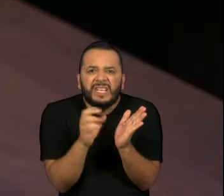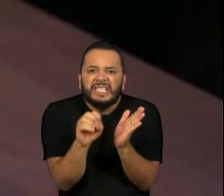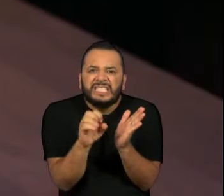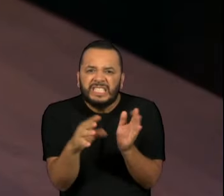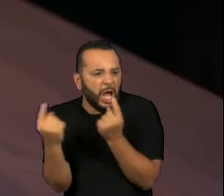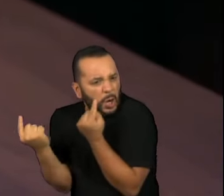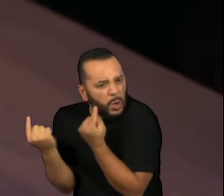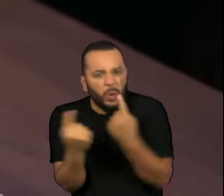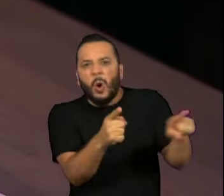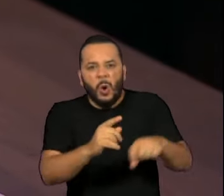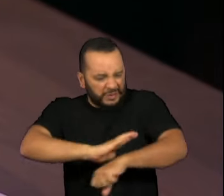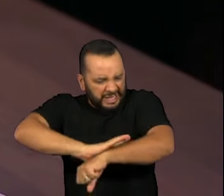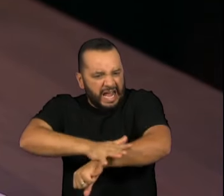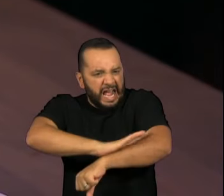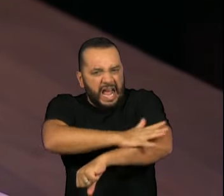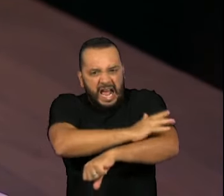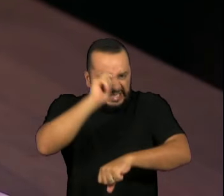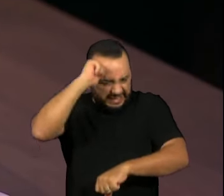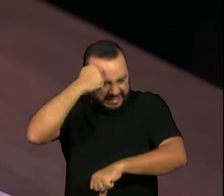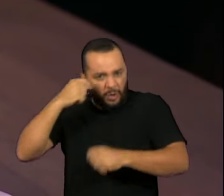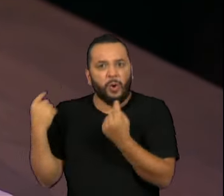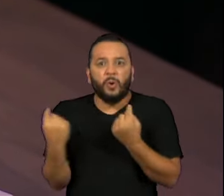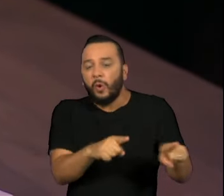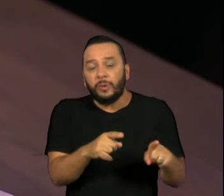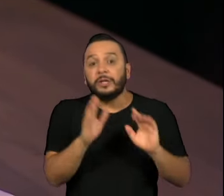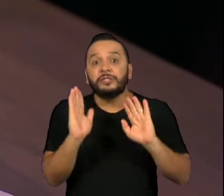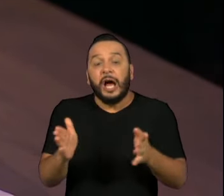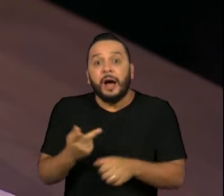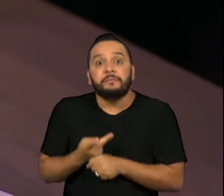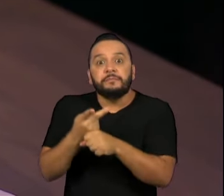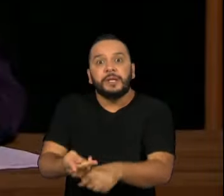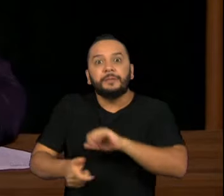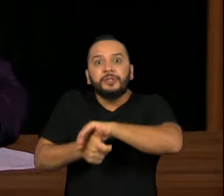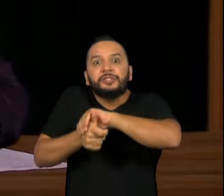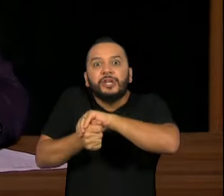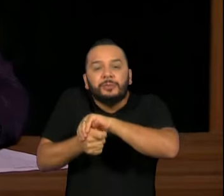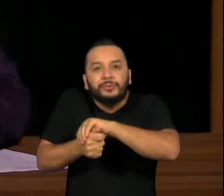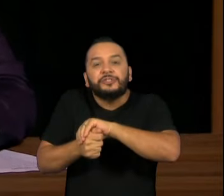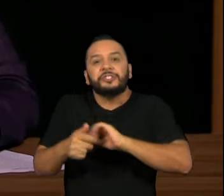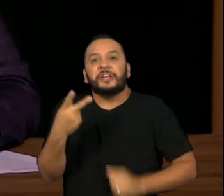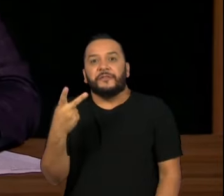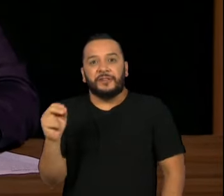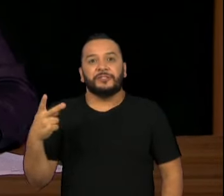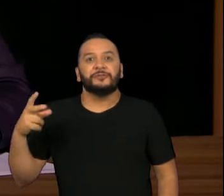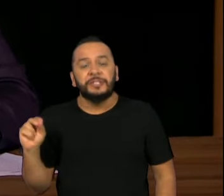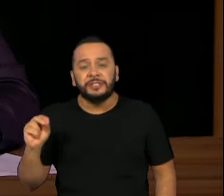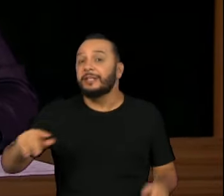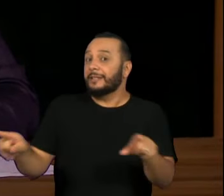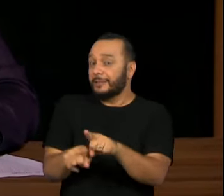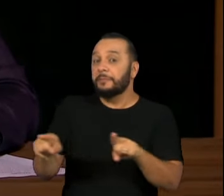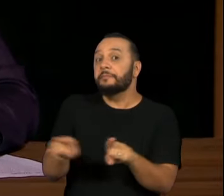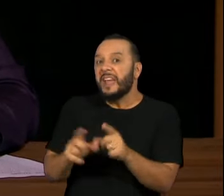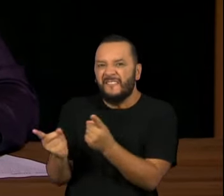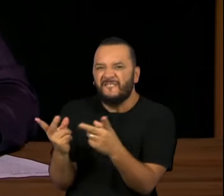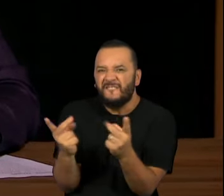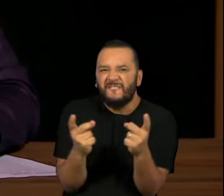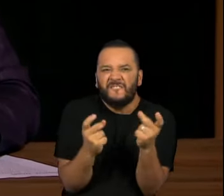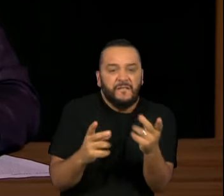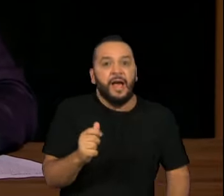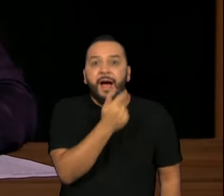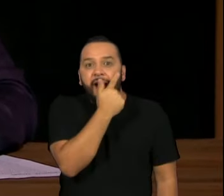prêmio Jabuti 2020 livro mais vendido na Amazon Será que o brasileiro na finalmente querendo saber